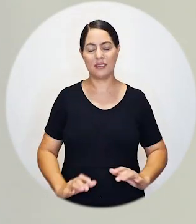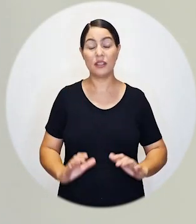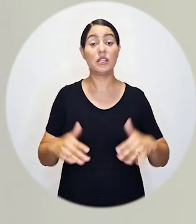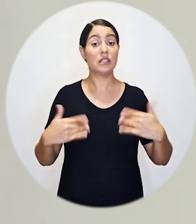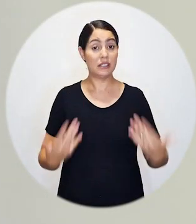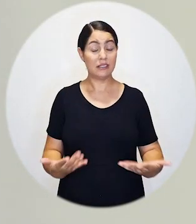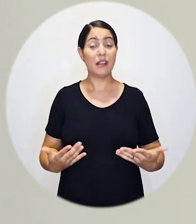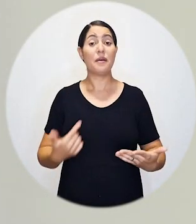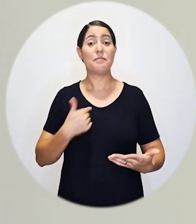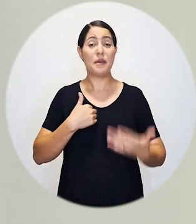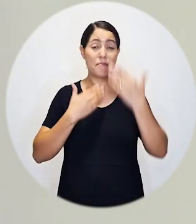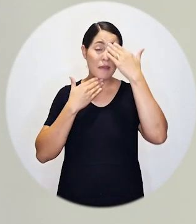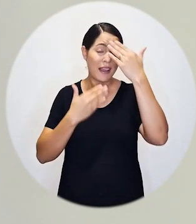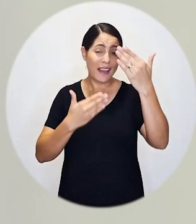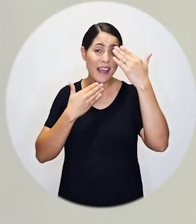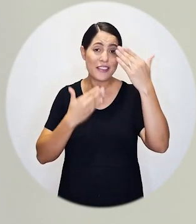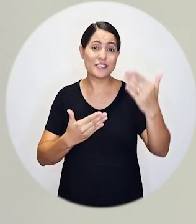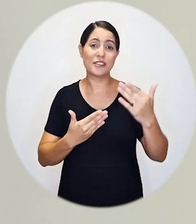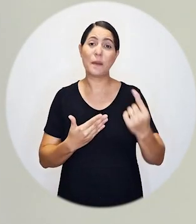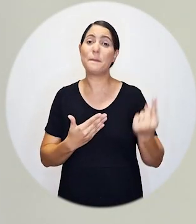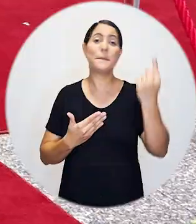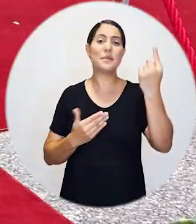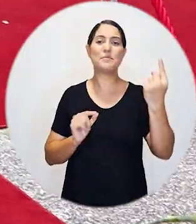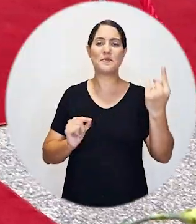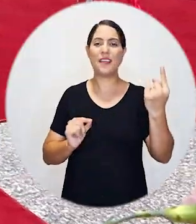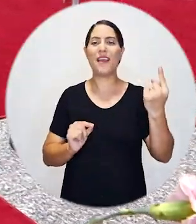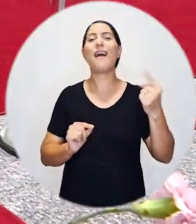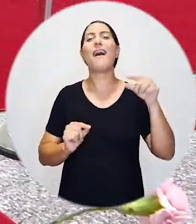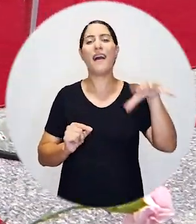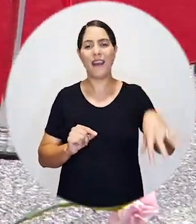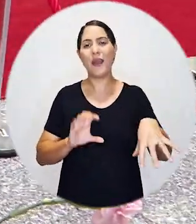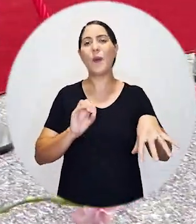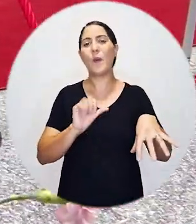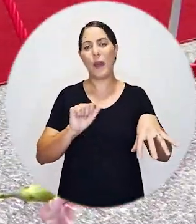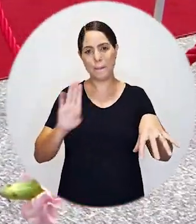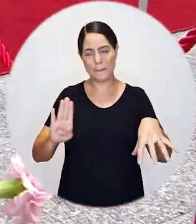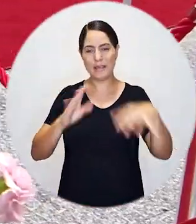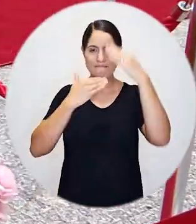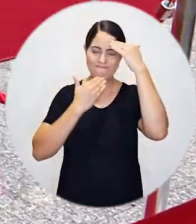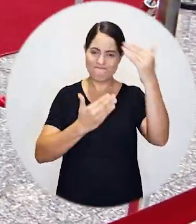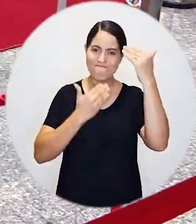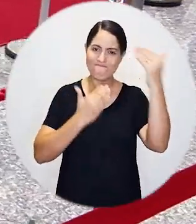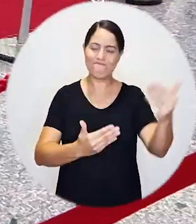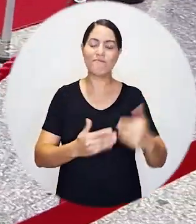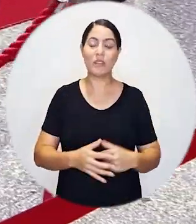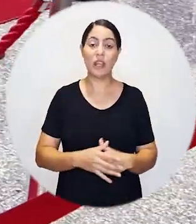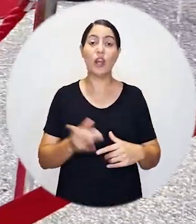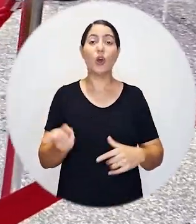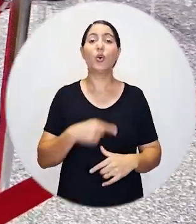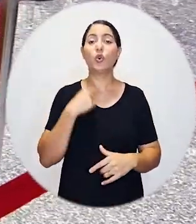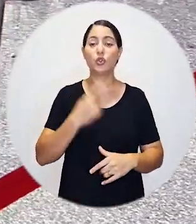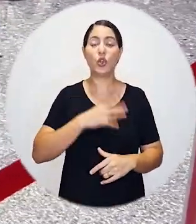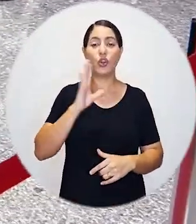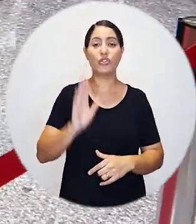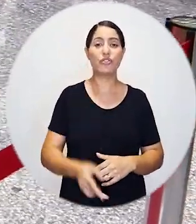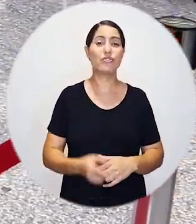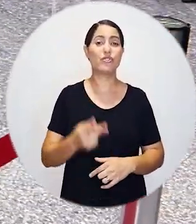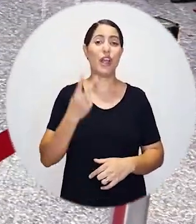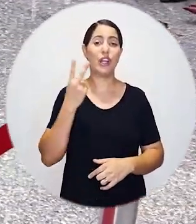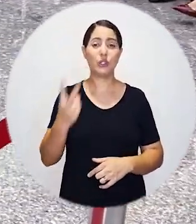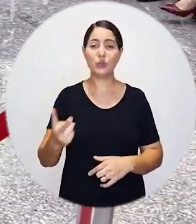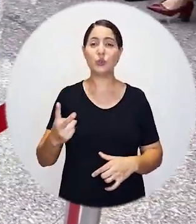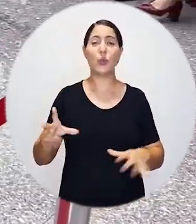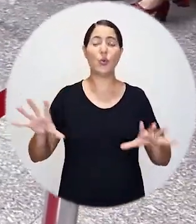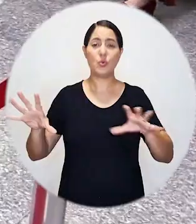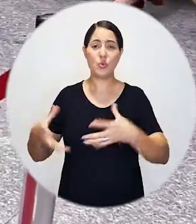primeira gratidão é à OAB, sempre será. Nós já fizemos mutirões de toda a ordem. Estamos atualmente com